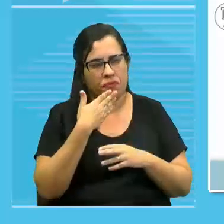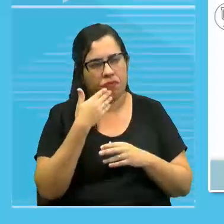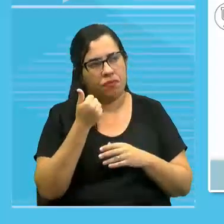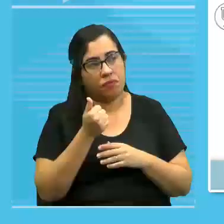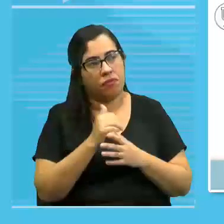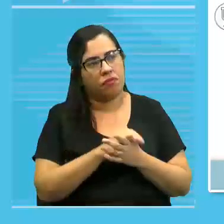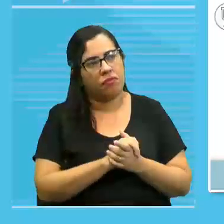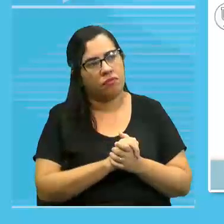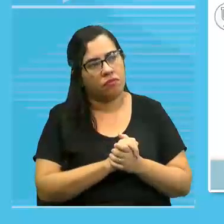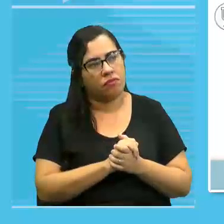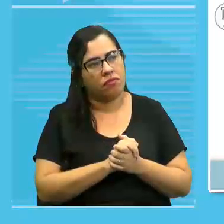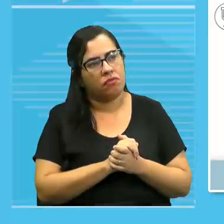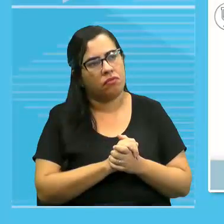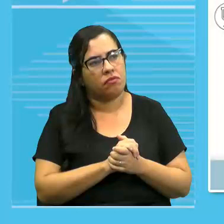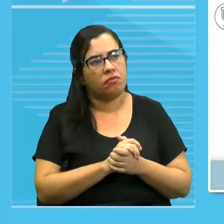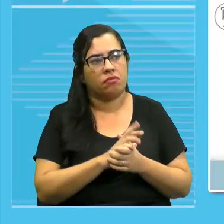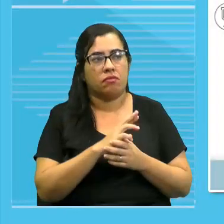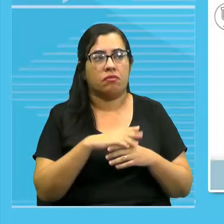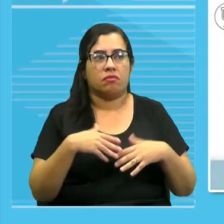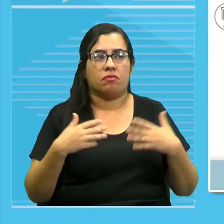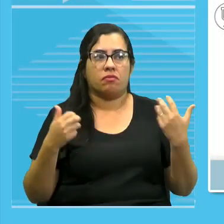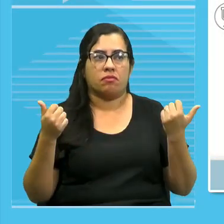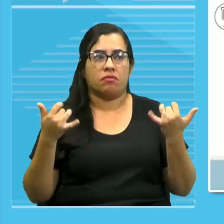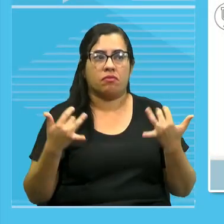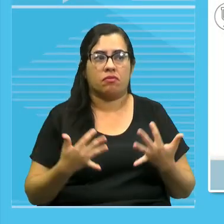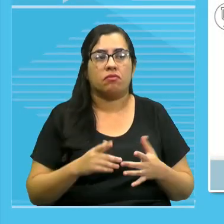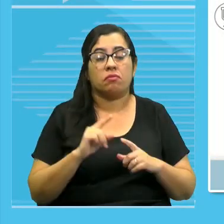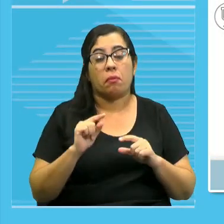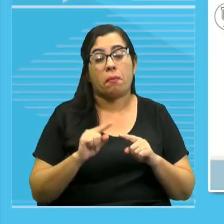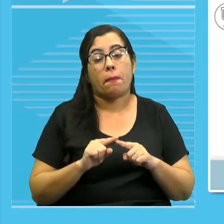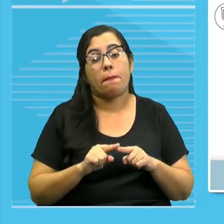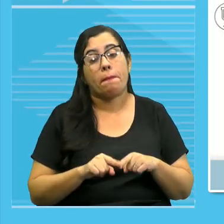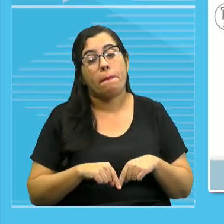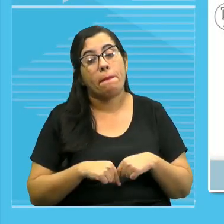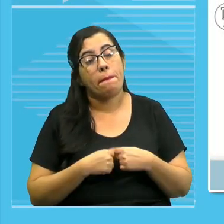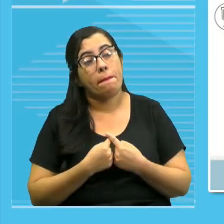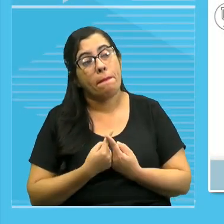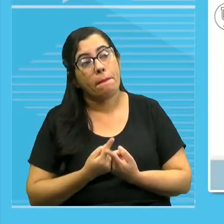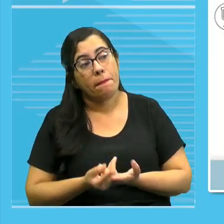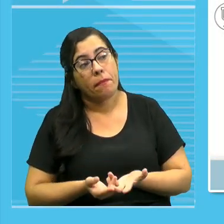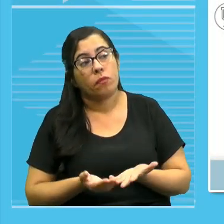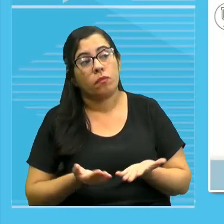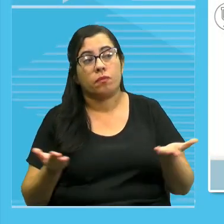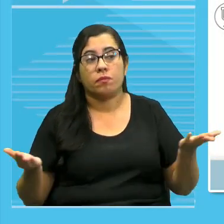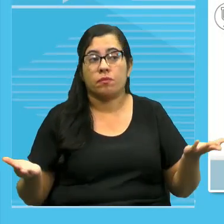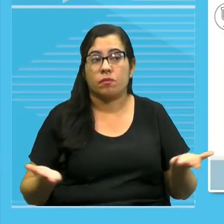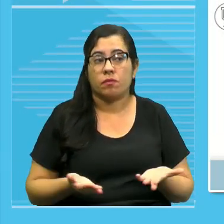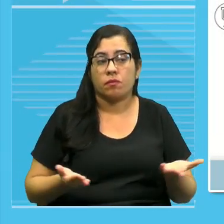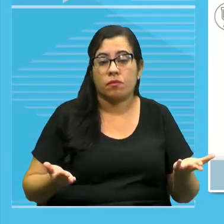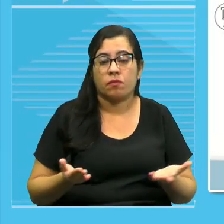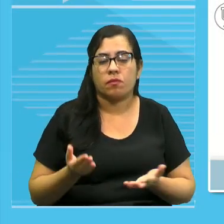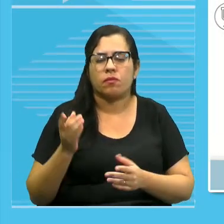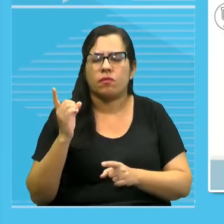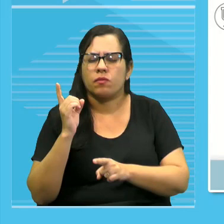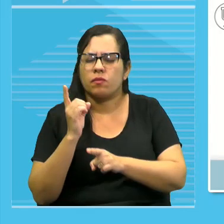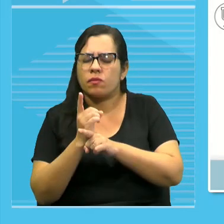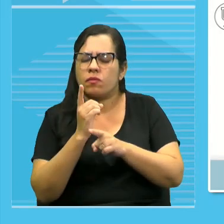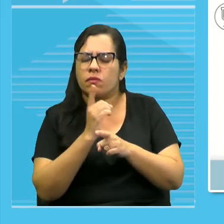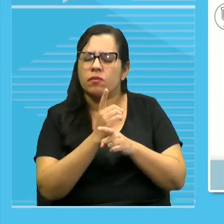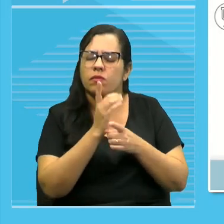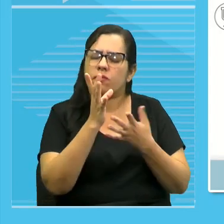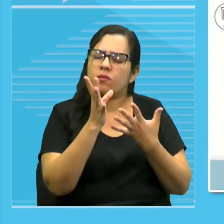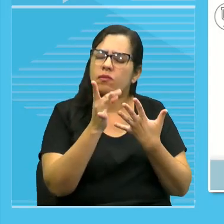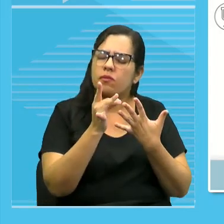voz no texto e veja quando ele fala Cine embargo no entanto em nossos tempos não encontramos uma definição do que